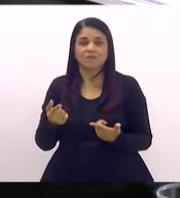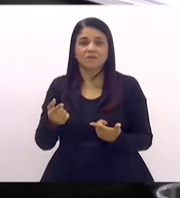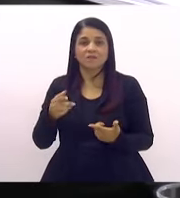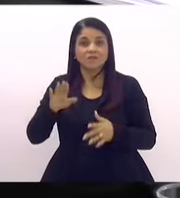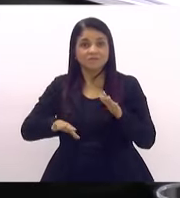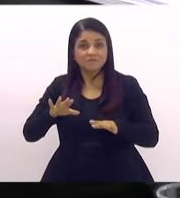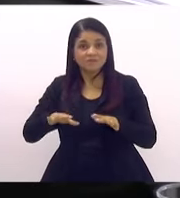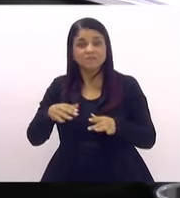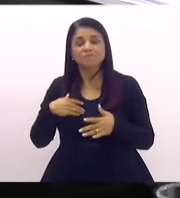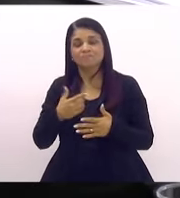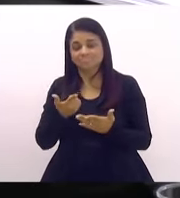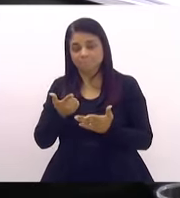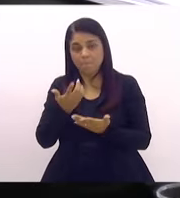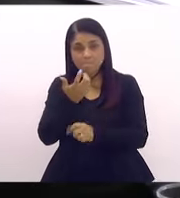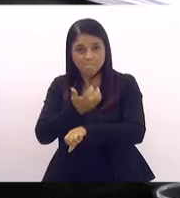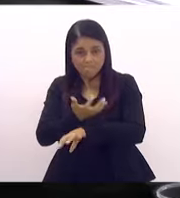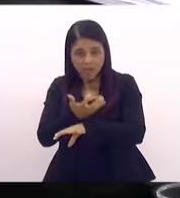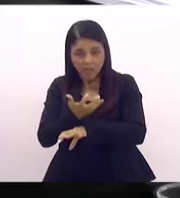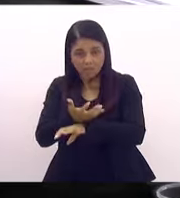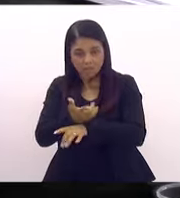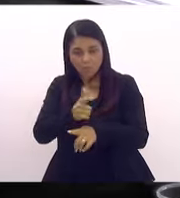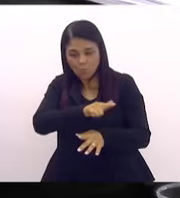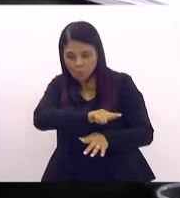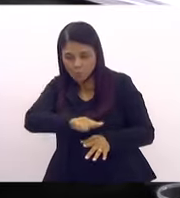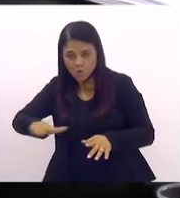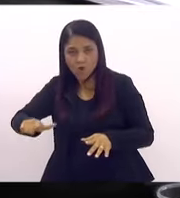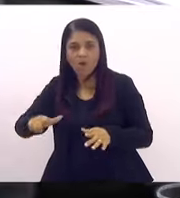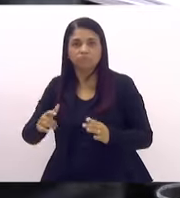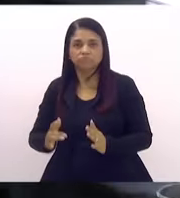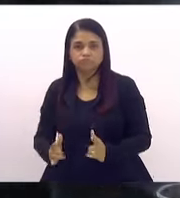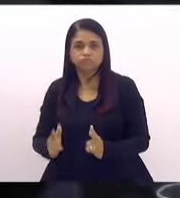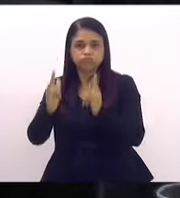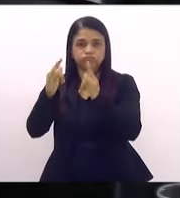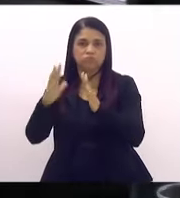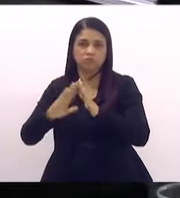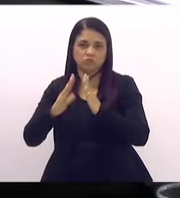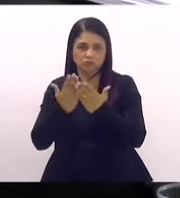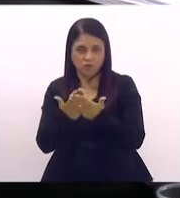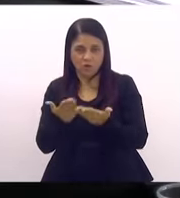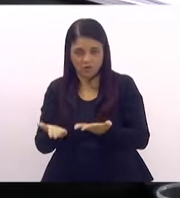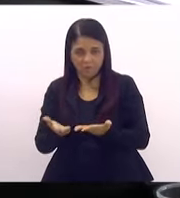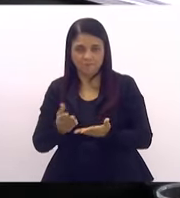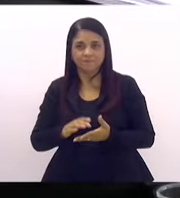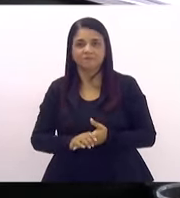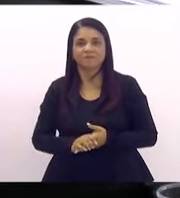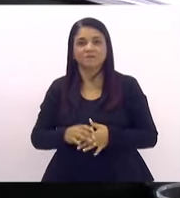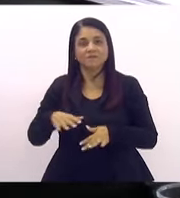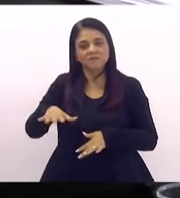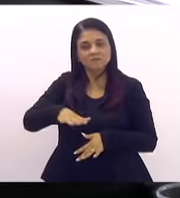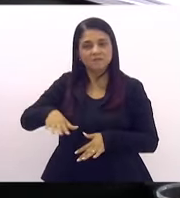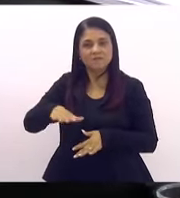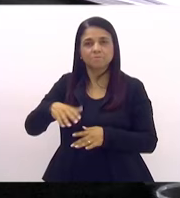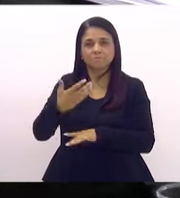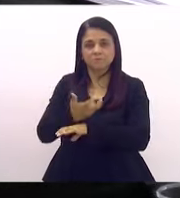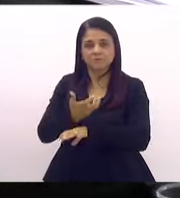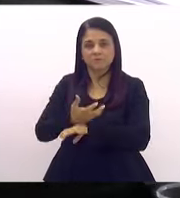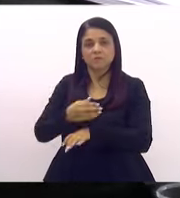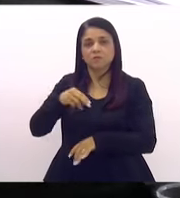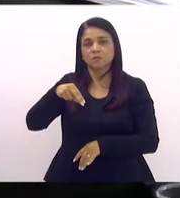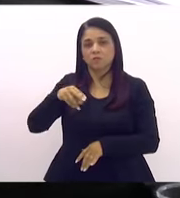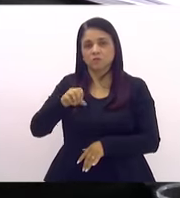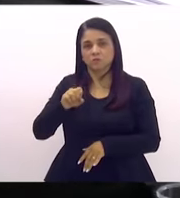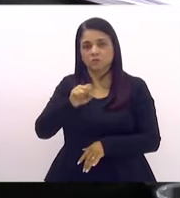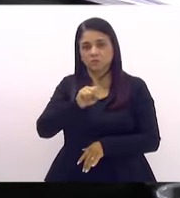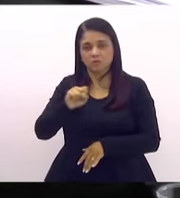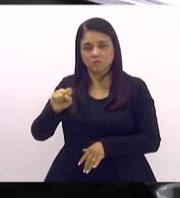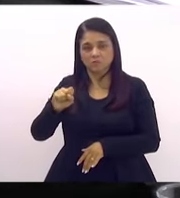praças públicas. Vide o CIEP da nossa nação rubro-negra. Verdade. Né? Na Praça Nossa Senhora Auxiliadora. Por